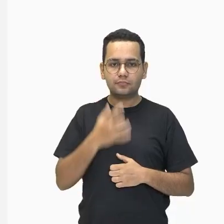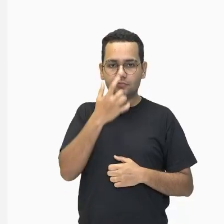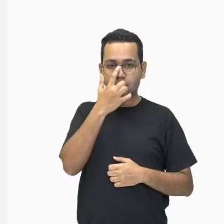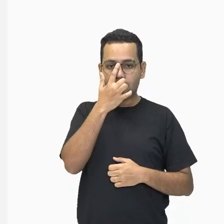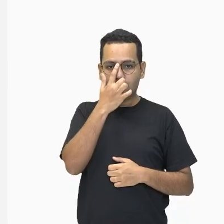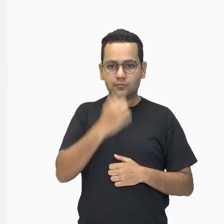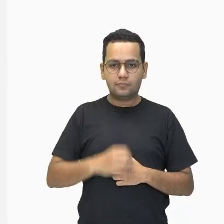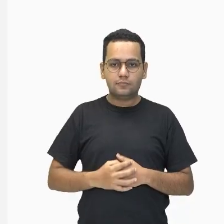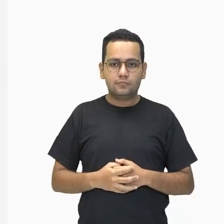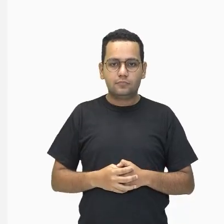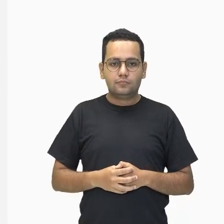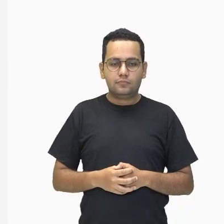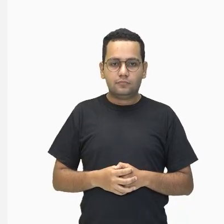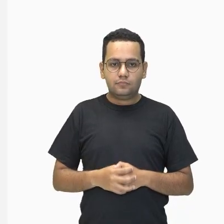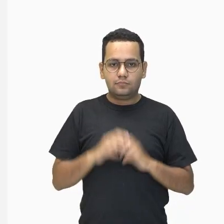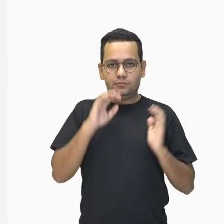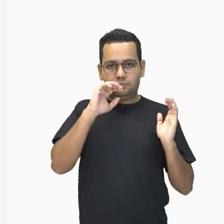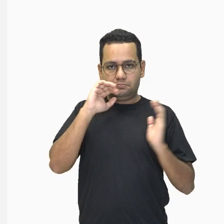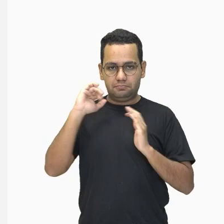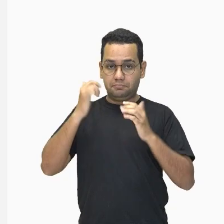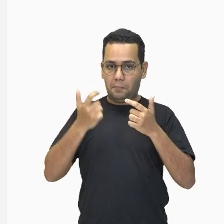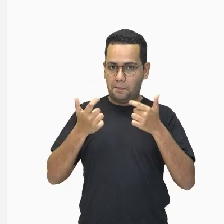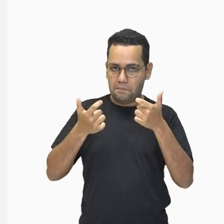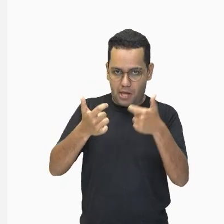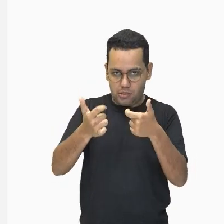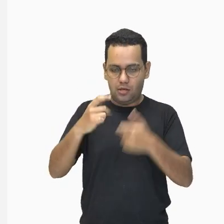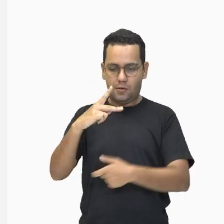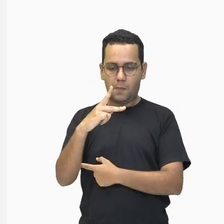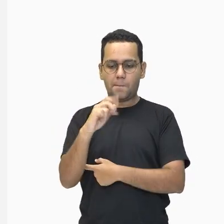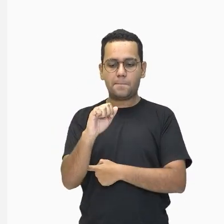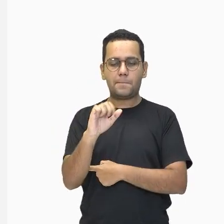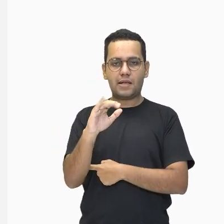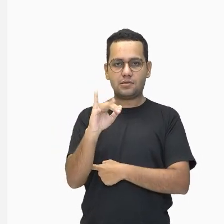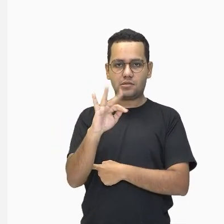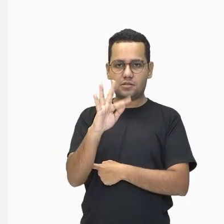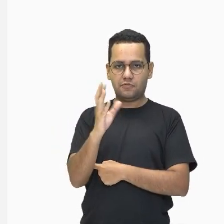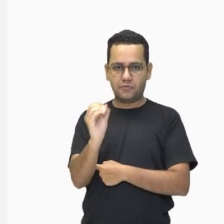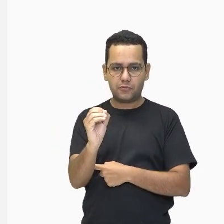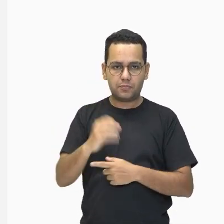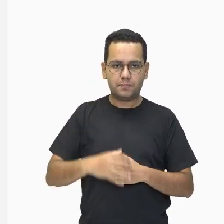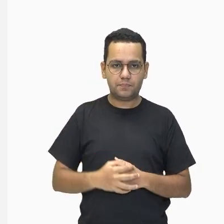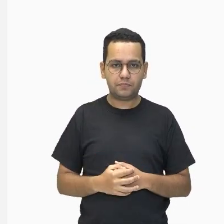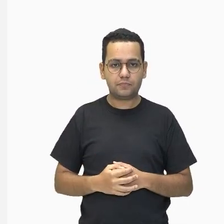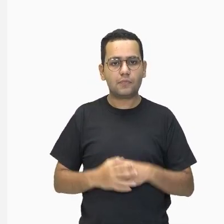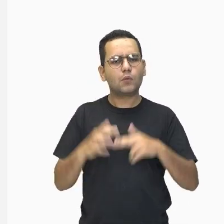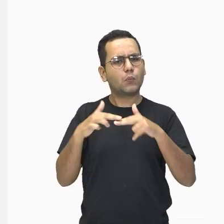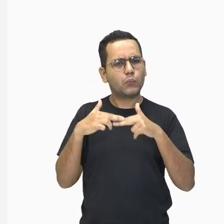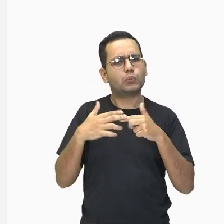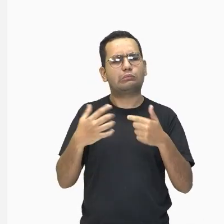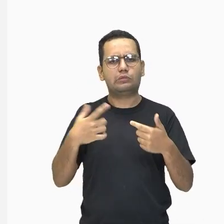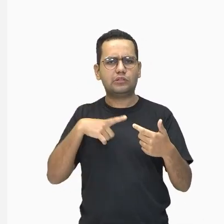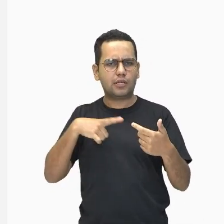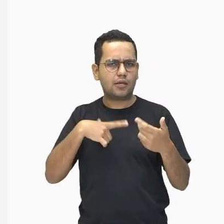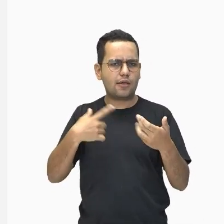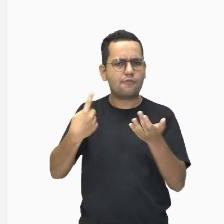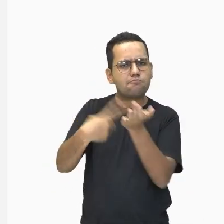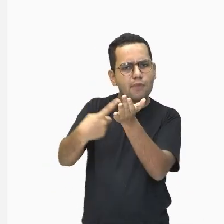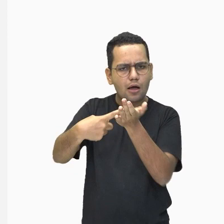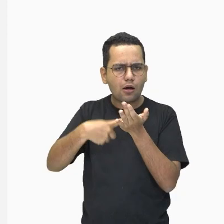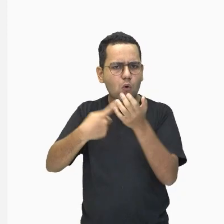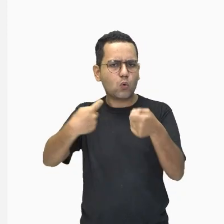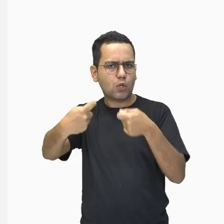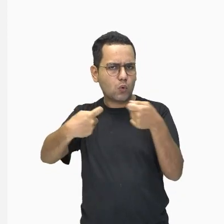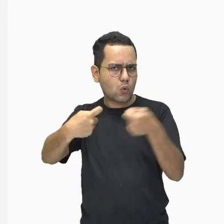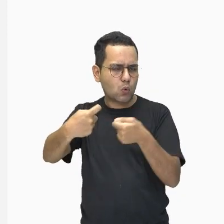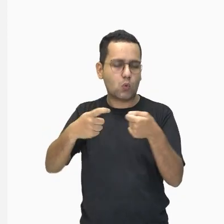gente? As batalhas no Pacífico. Em meio a negociações diplomáticas entre Estados Unidos e